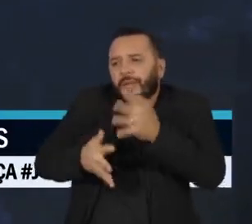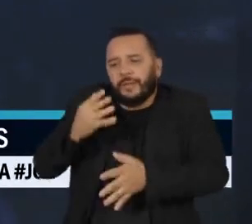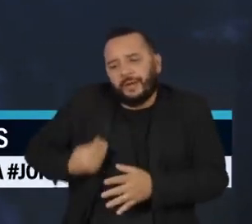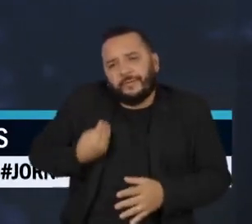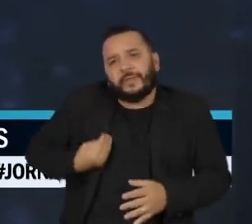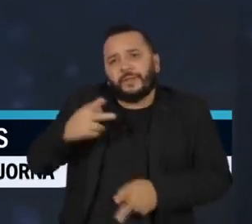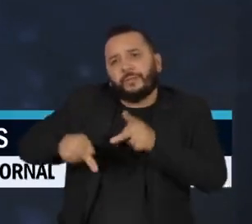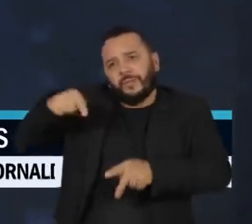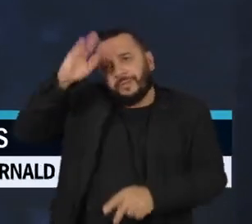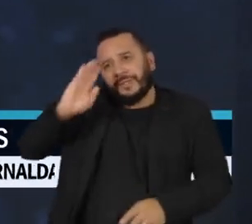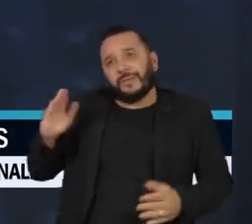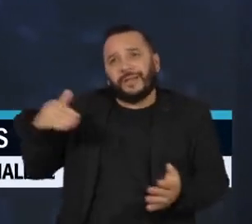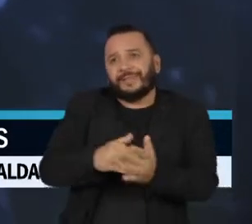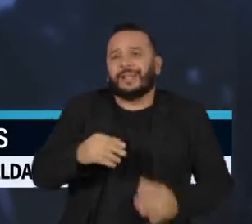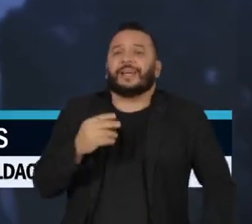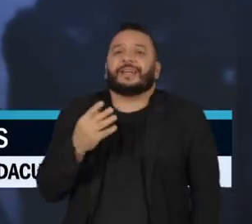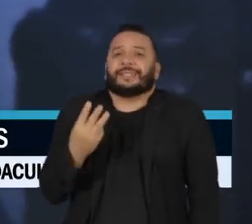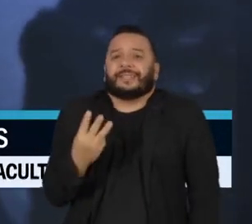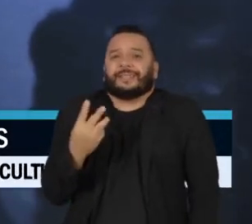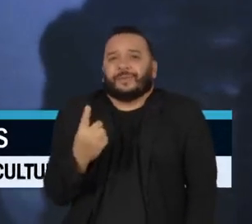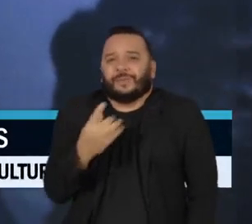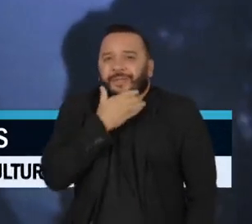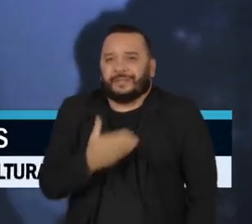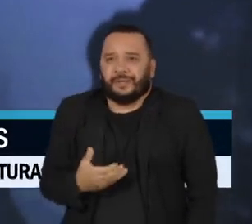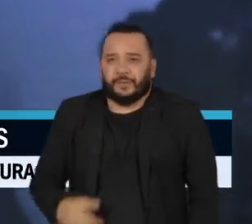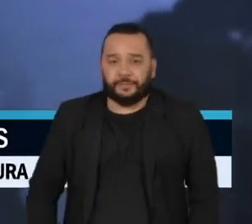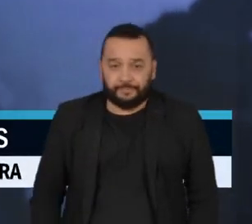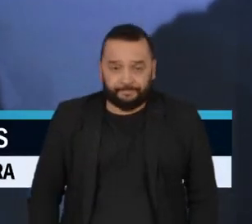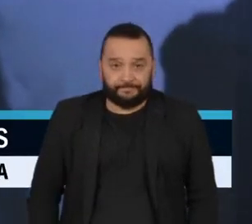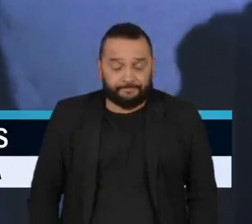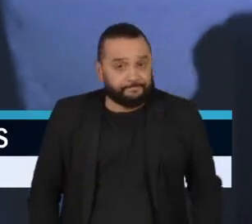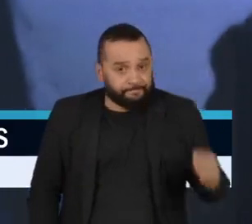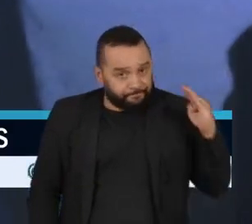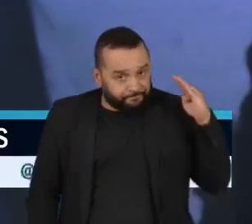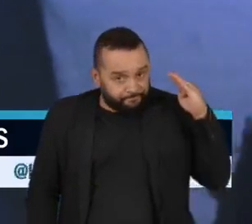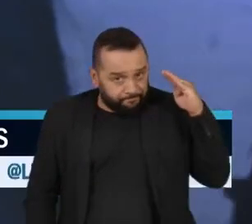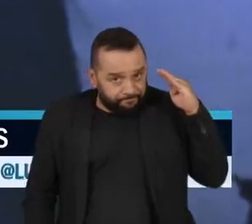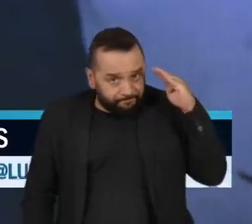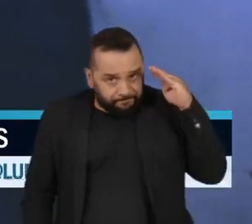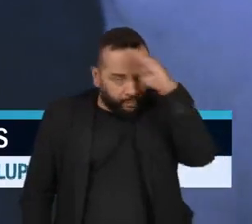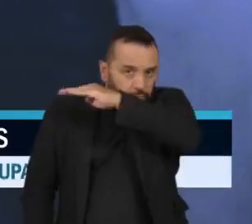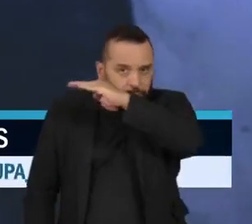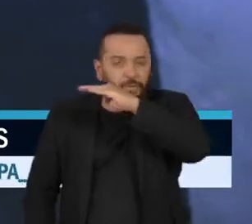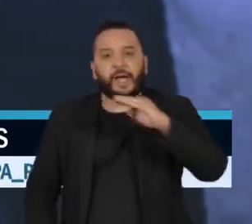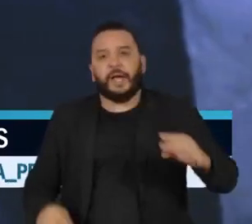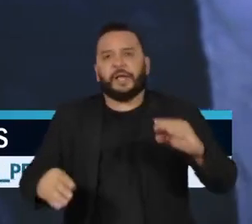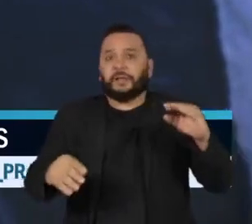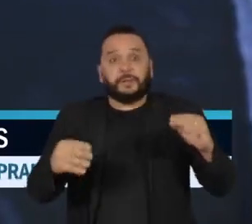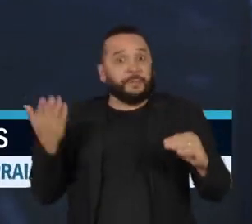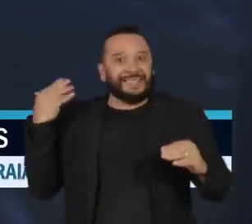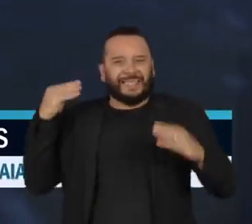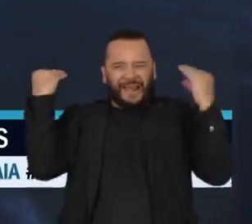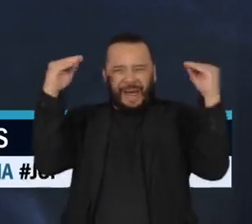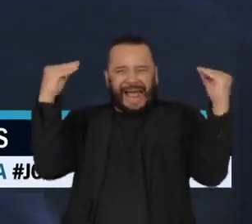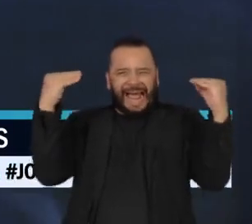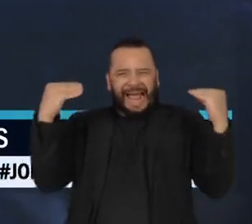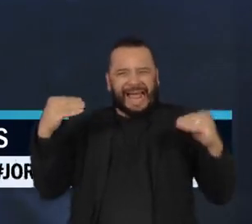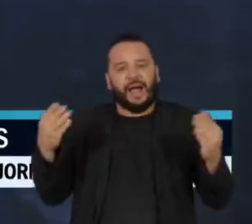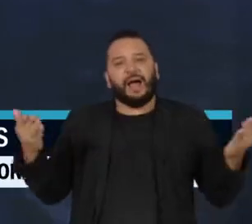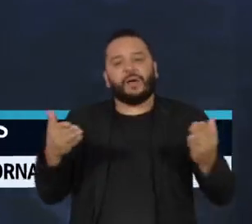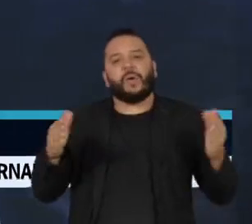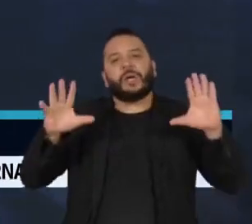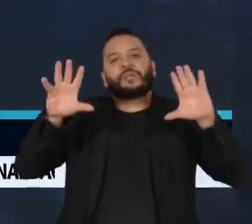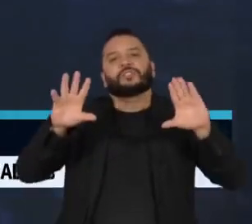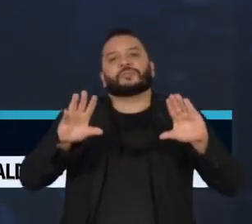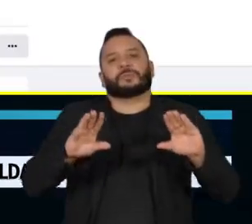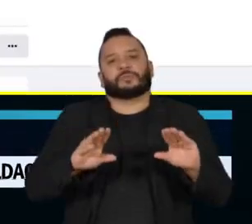o presidente Jair bolsonaro conhecido por sua participação ativa nas redes sociais diminuiu as publicações em 20 vezes depois da